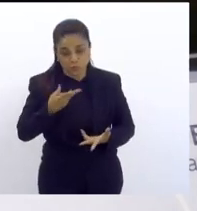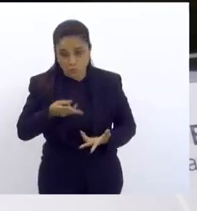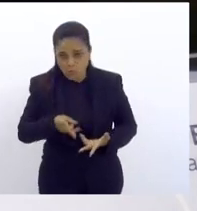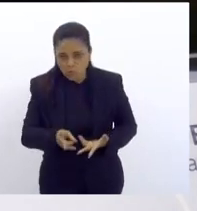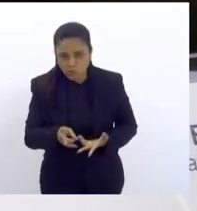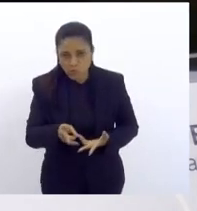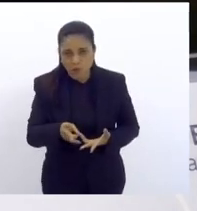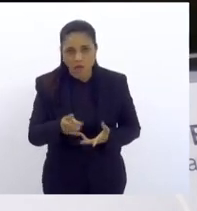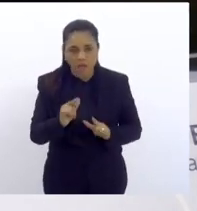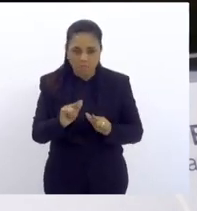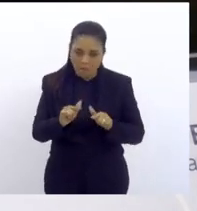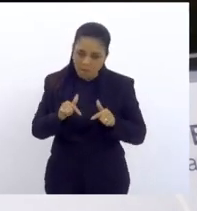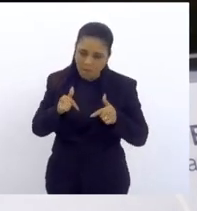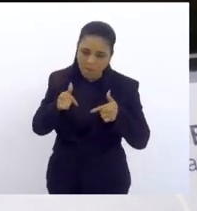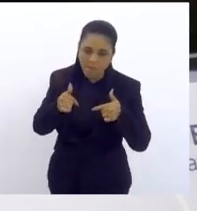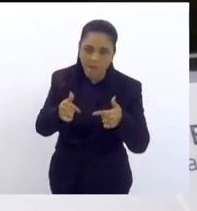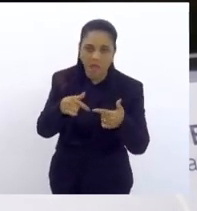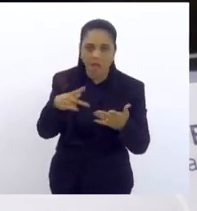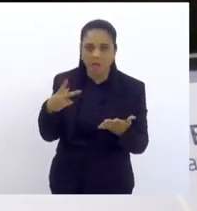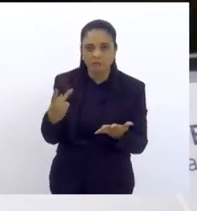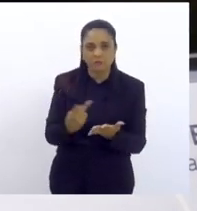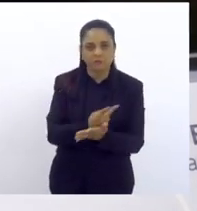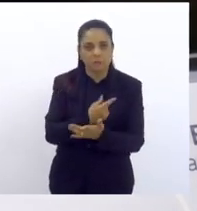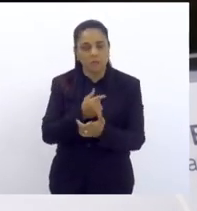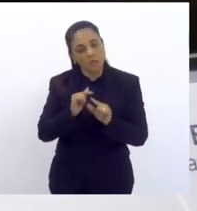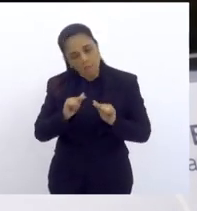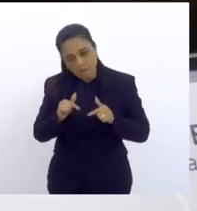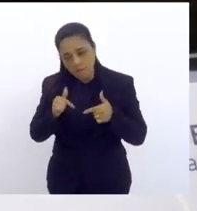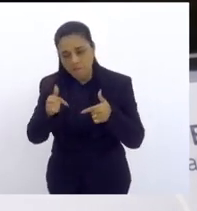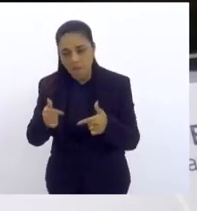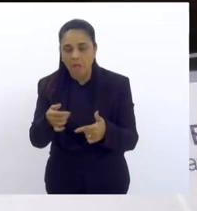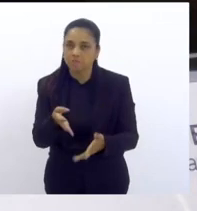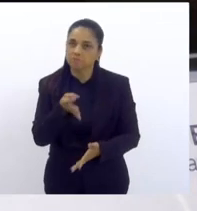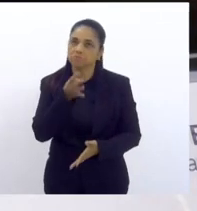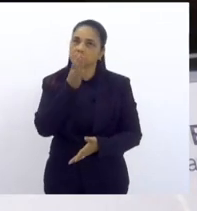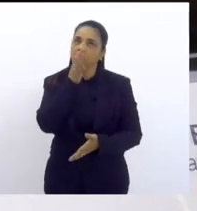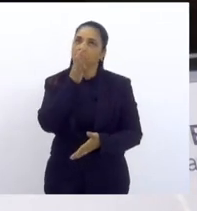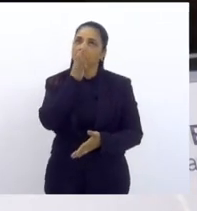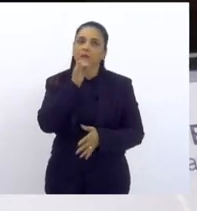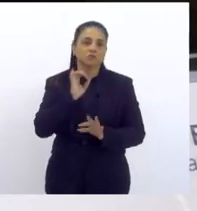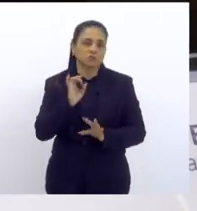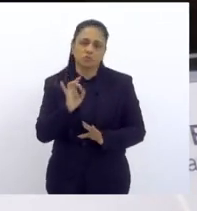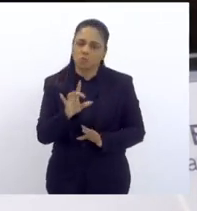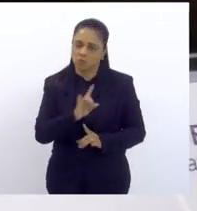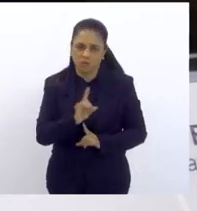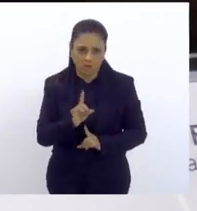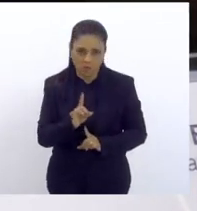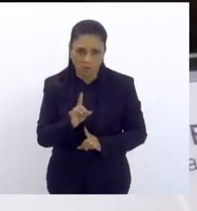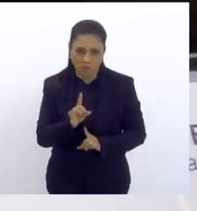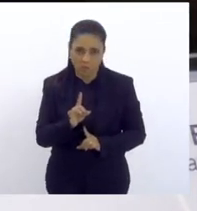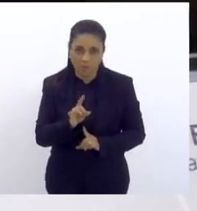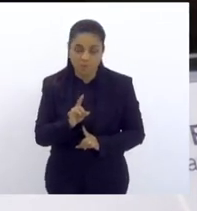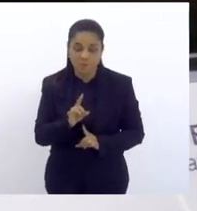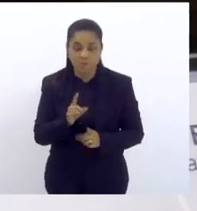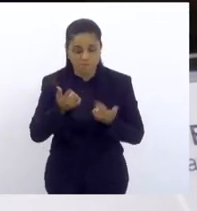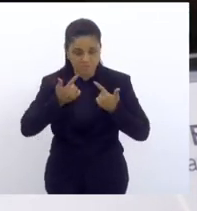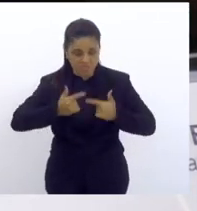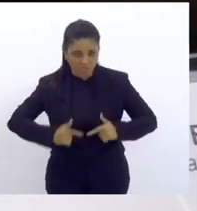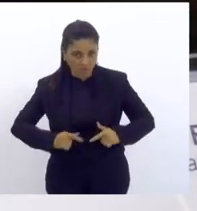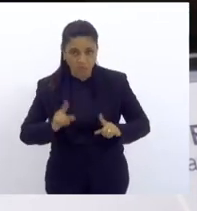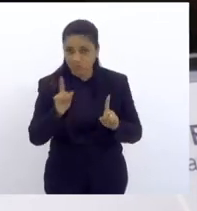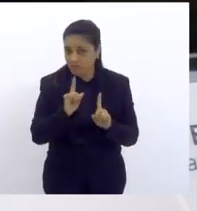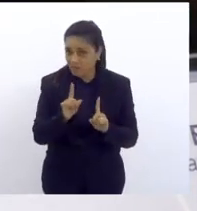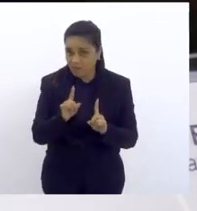reagindo aos acontecimentos como mero espectadores passivos embora seja necessário